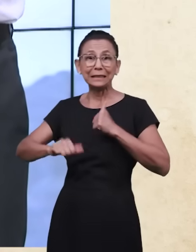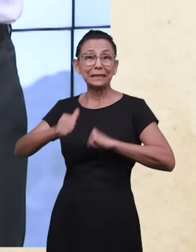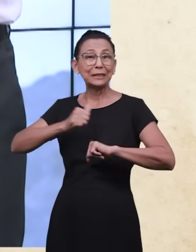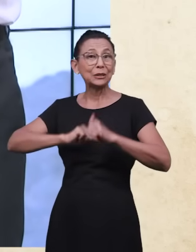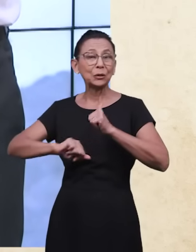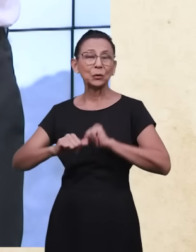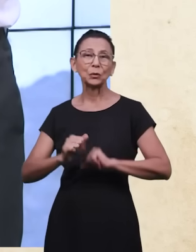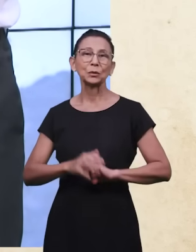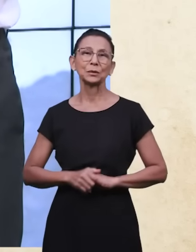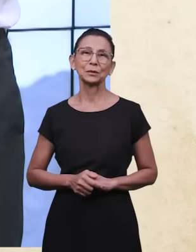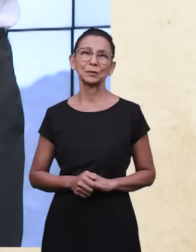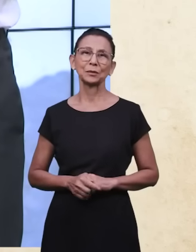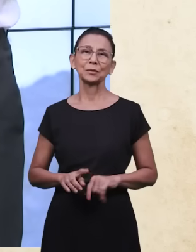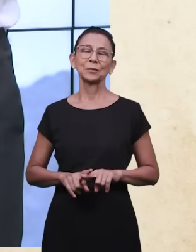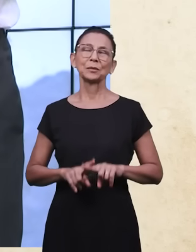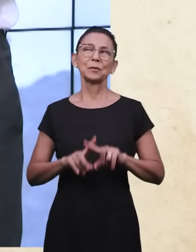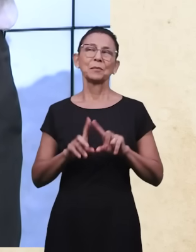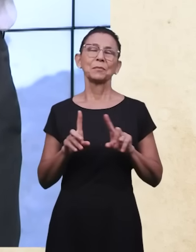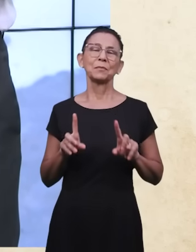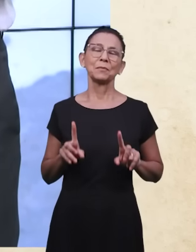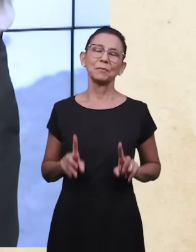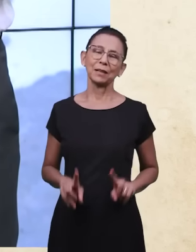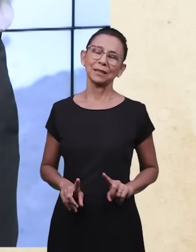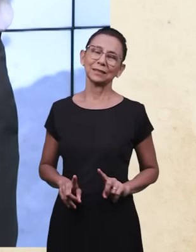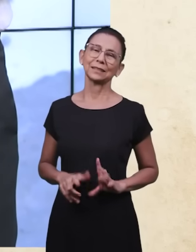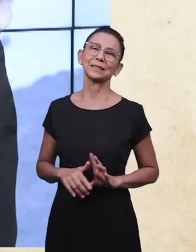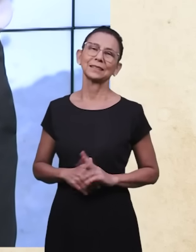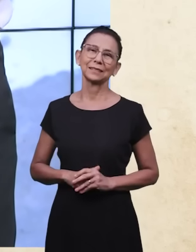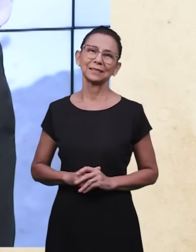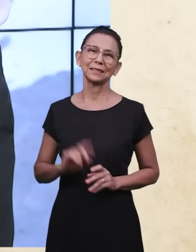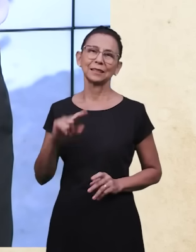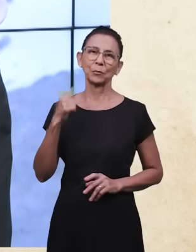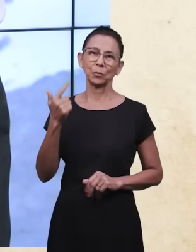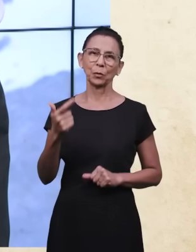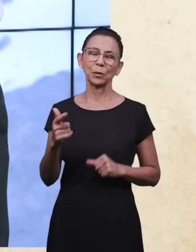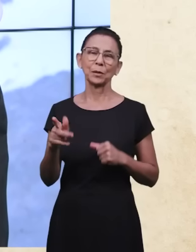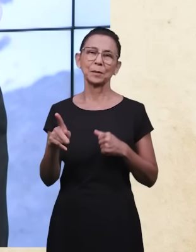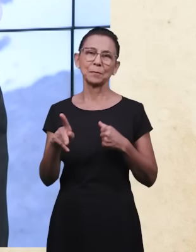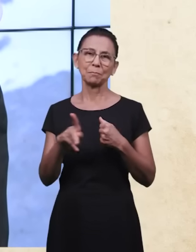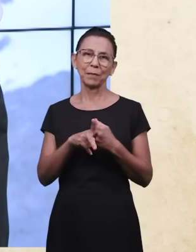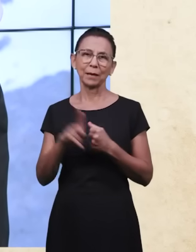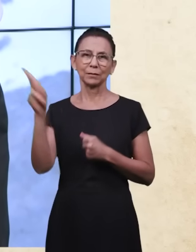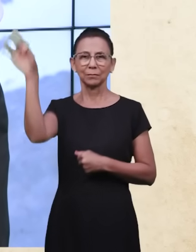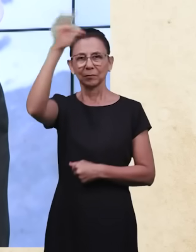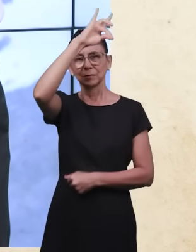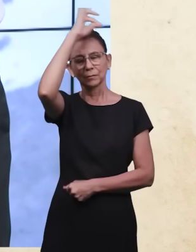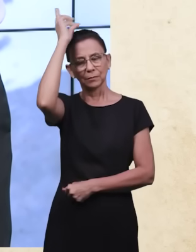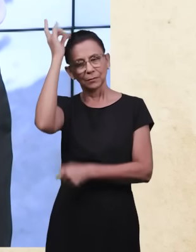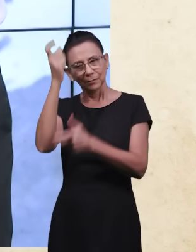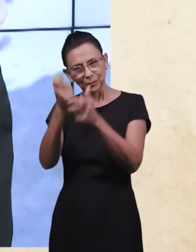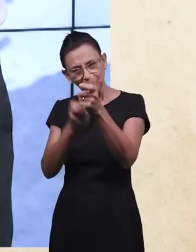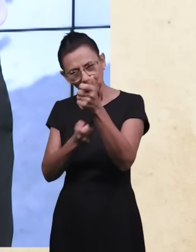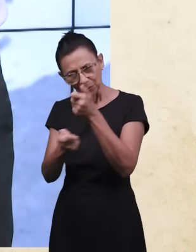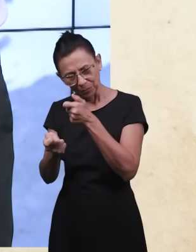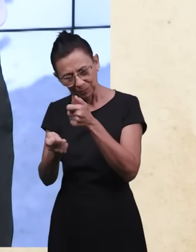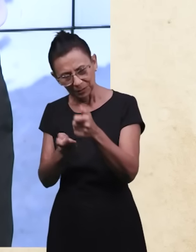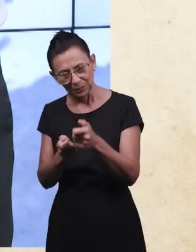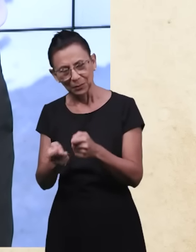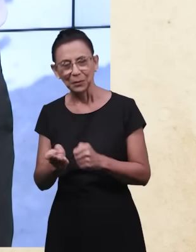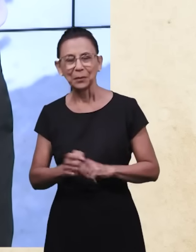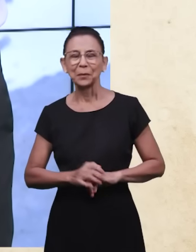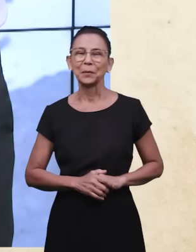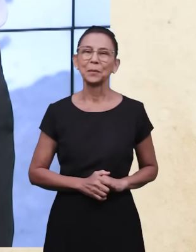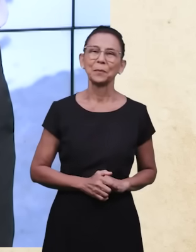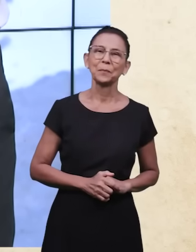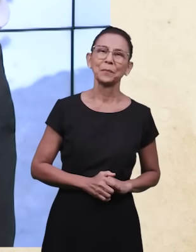mas depois você pega Pedro depois do Pentecostes, transformado, dominado pelo Espírito, a ansiedade nas mãos do